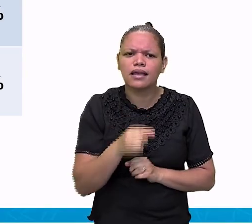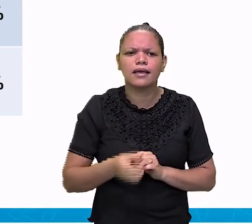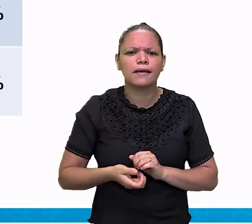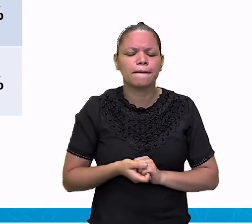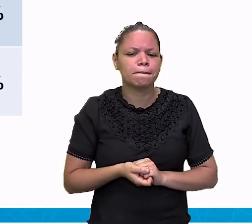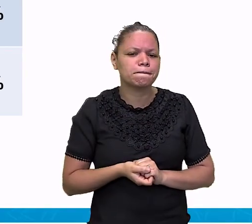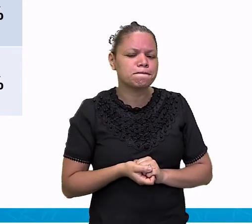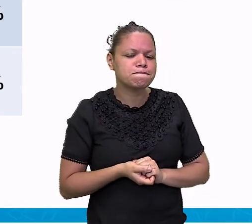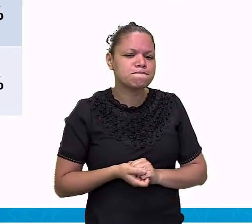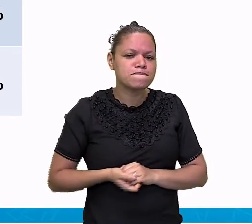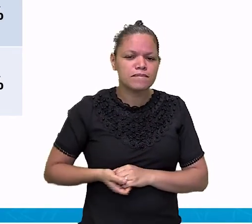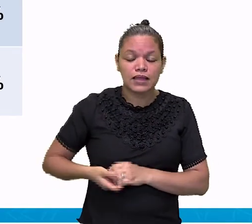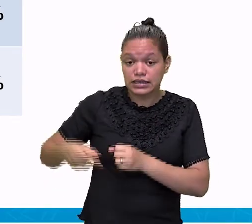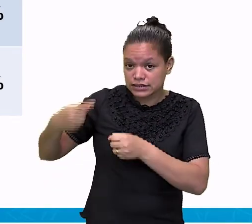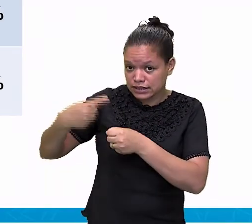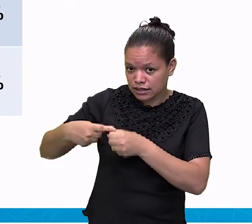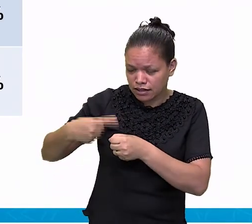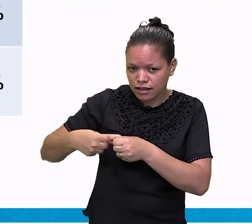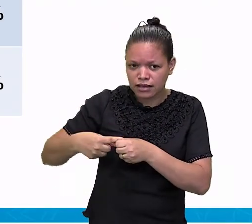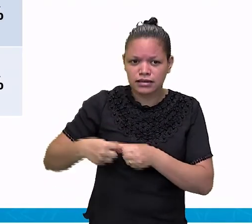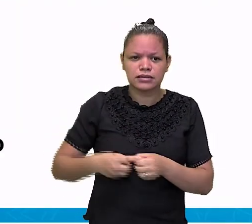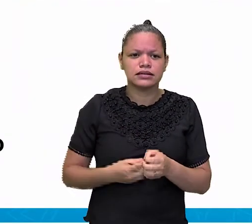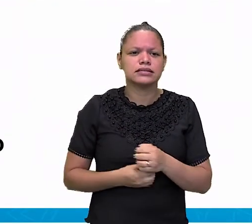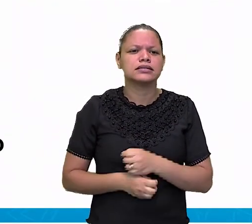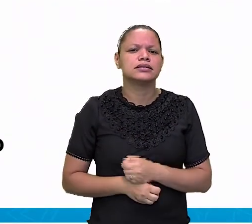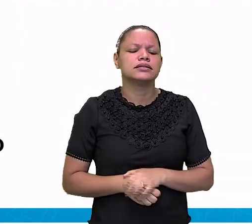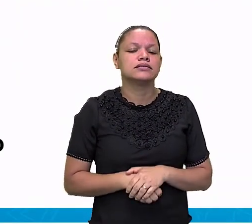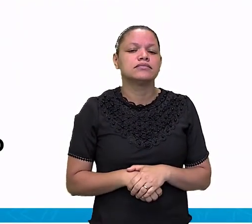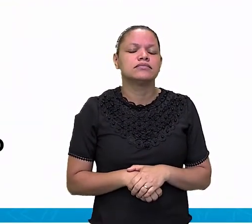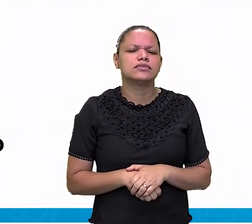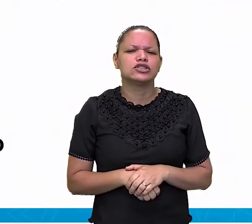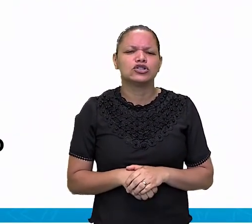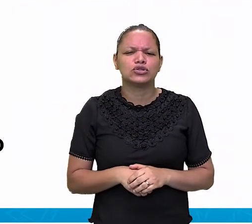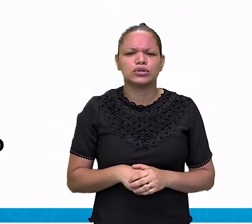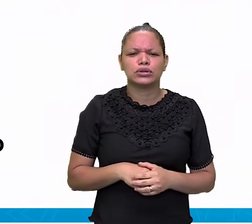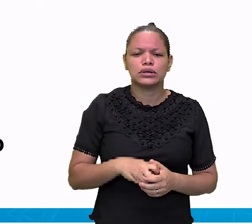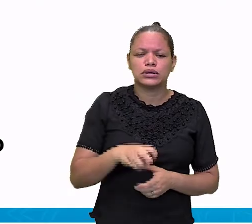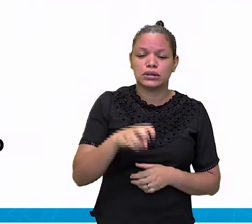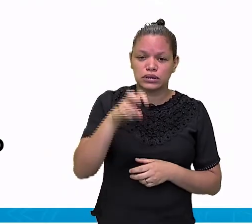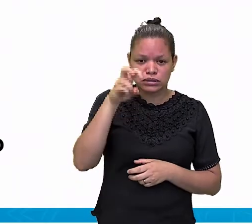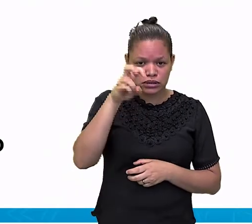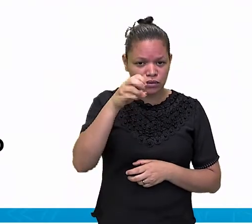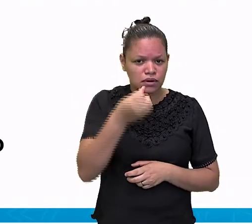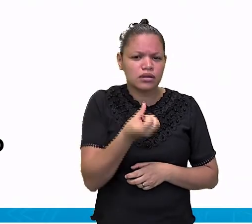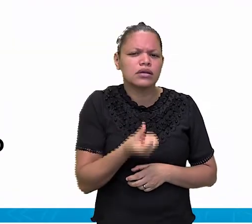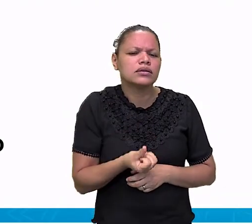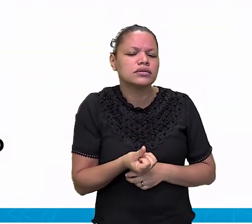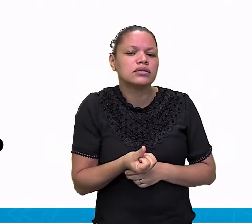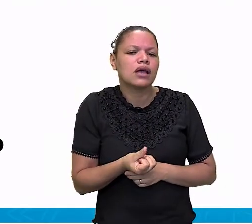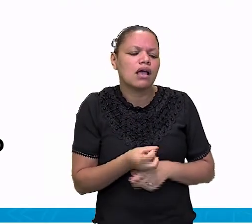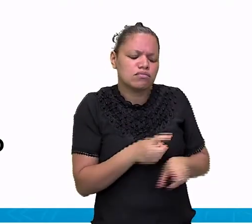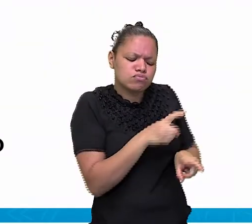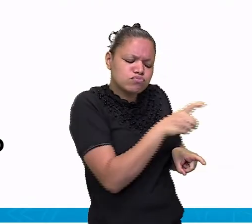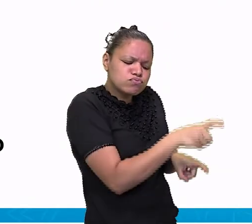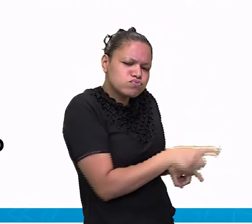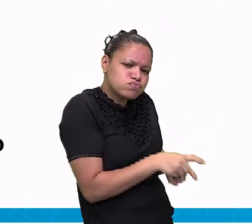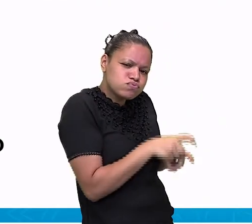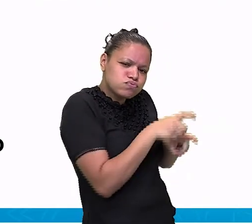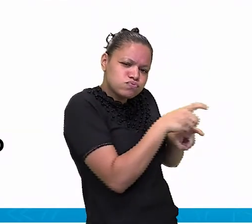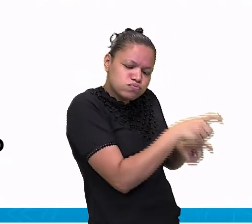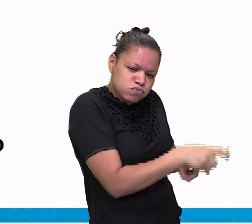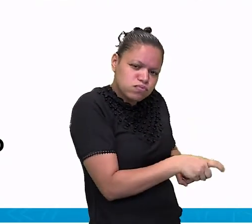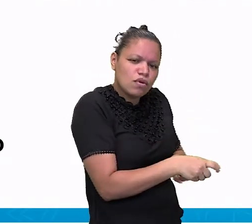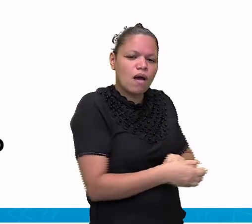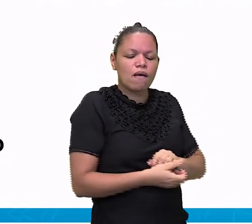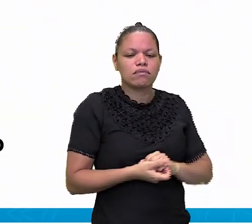64% era da população rural. Então, a resposta correta seria rural.